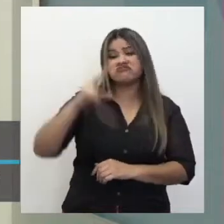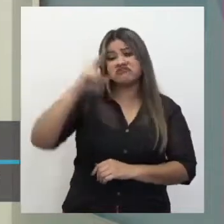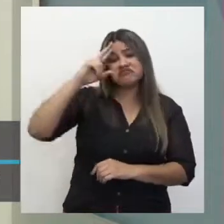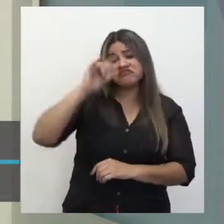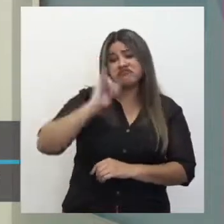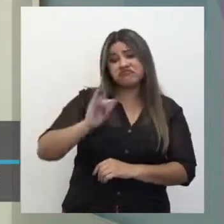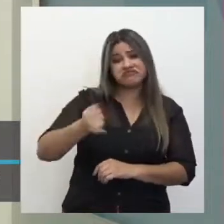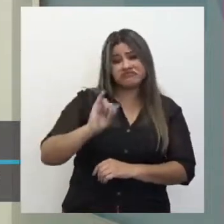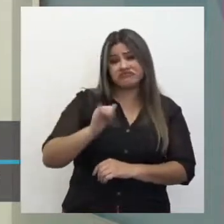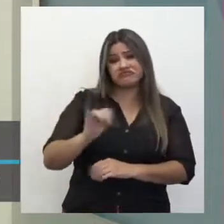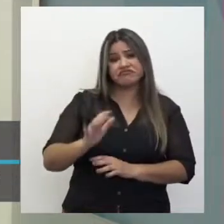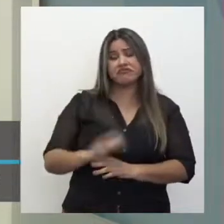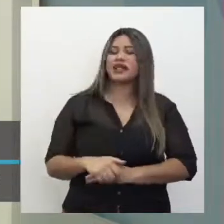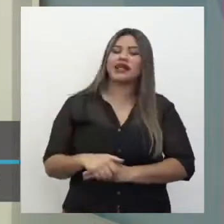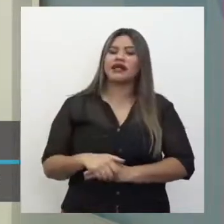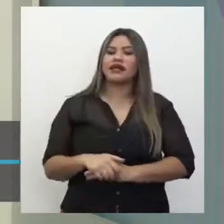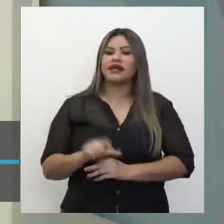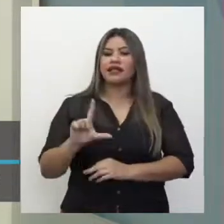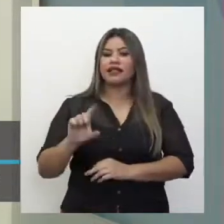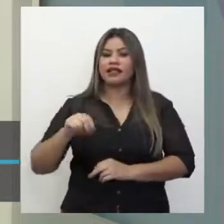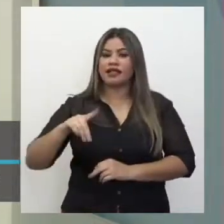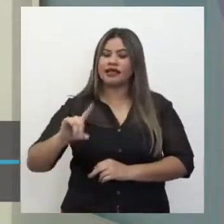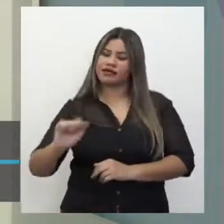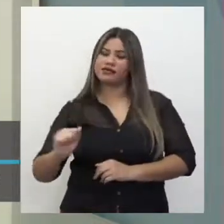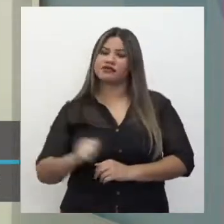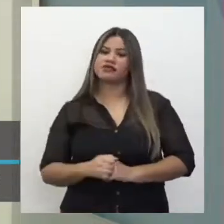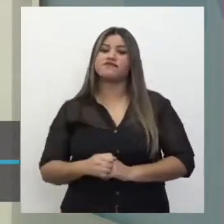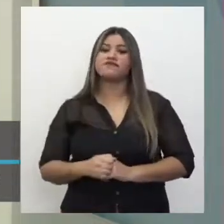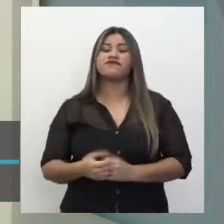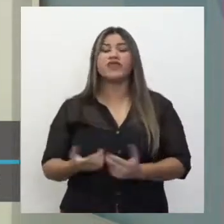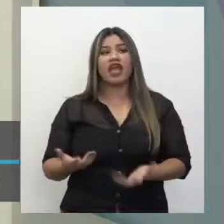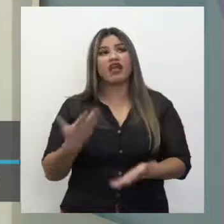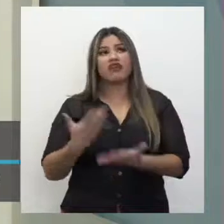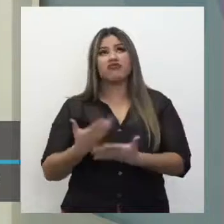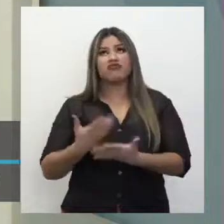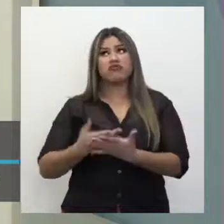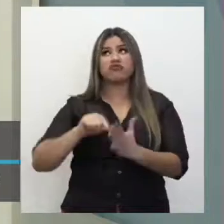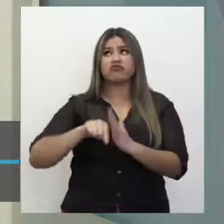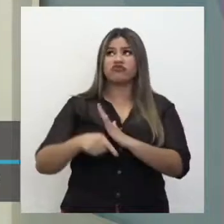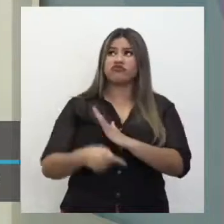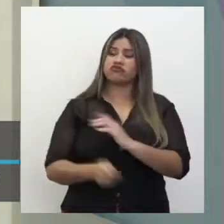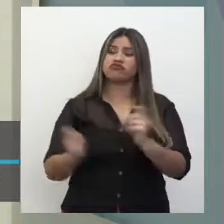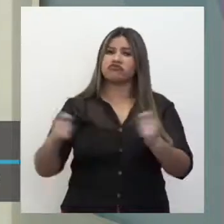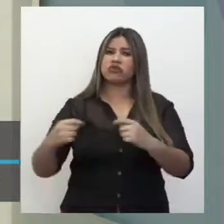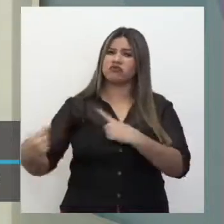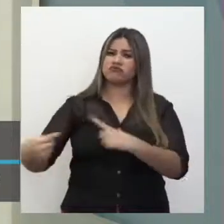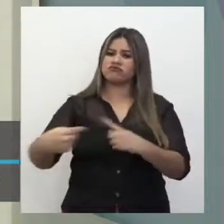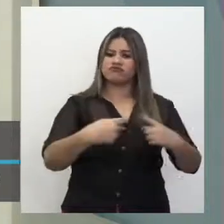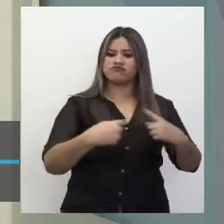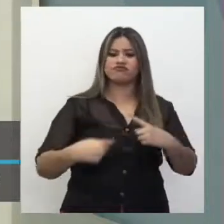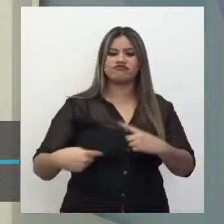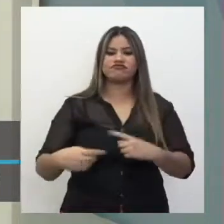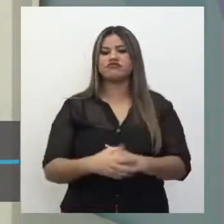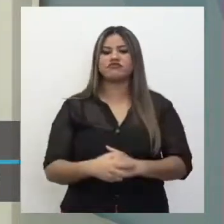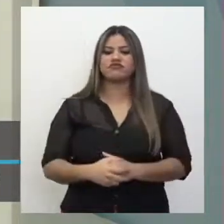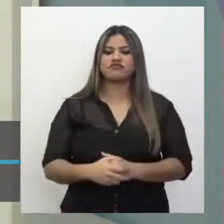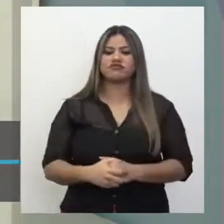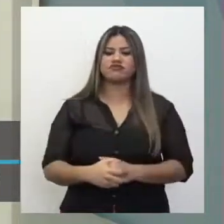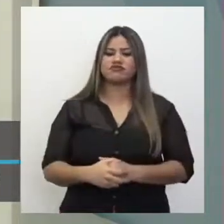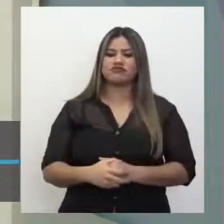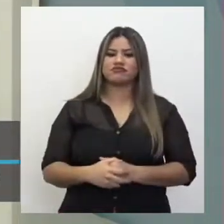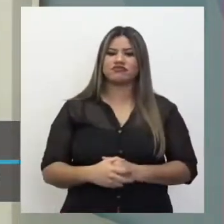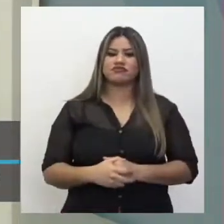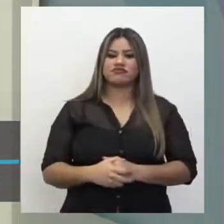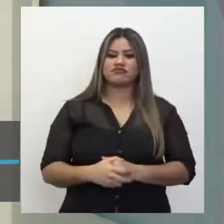assim, estudando muito a fundo para a gente poder, de repente, discutir sobre isso, né? A gente tem aqui